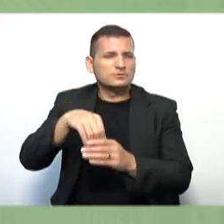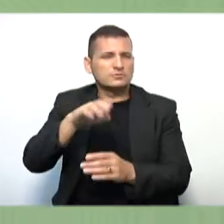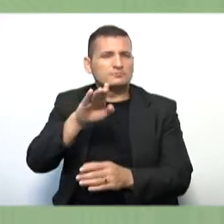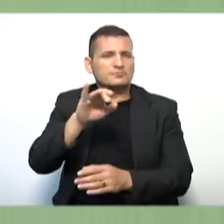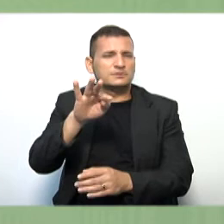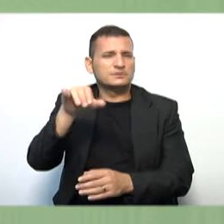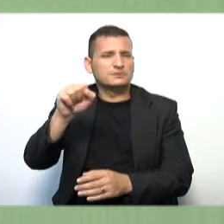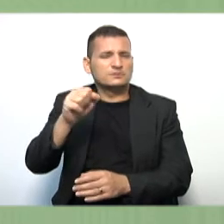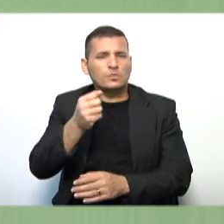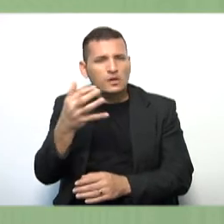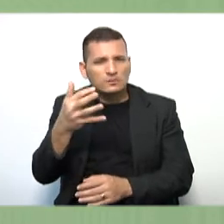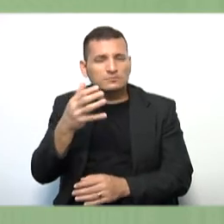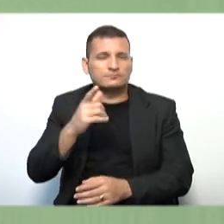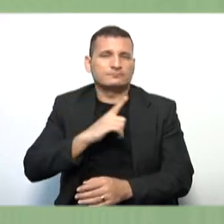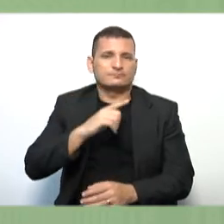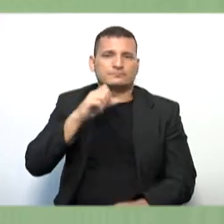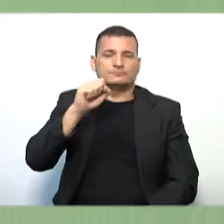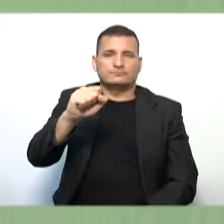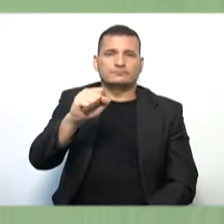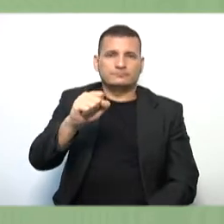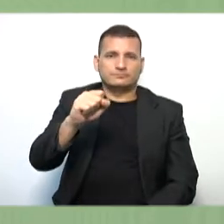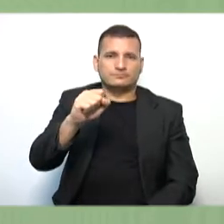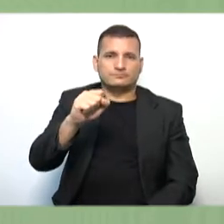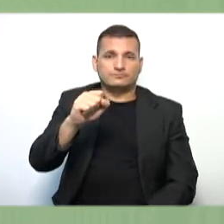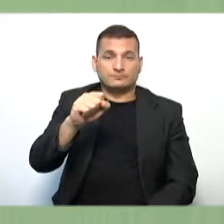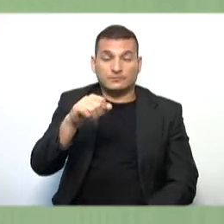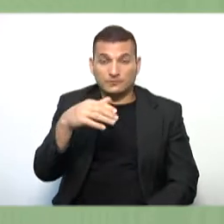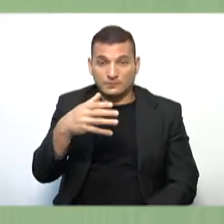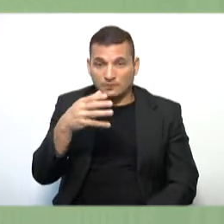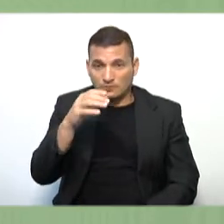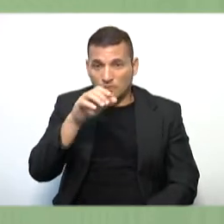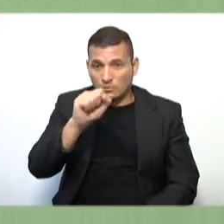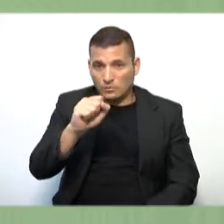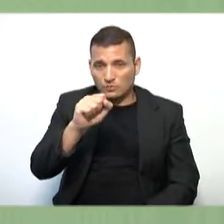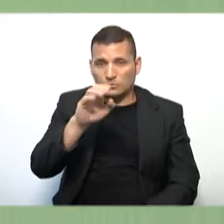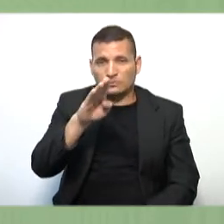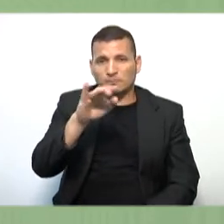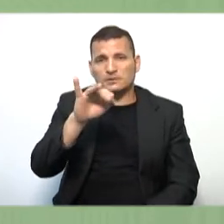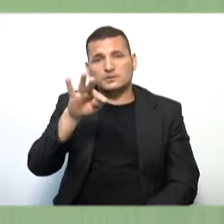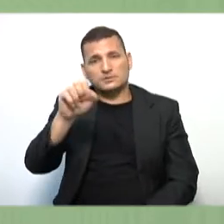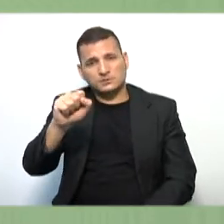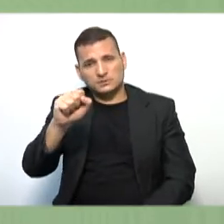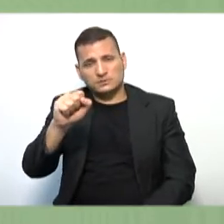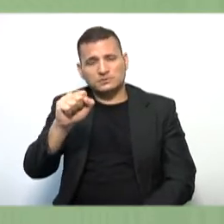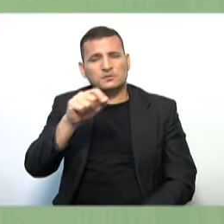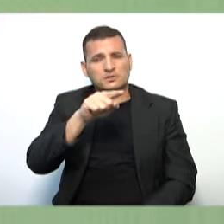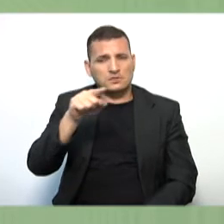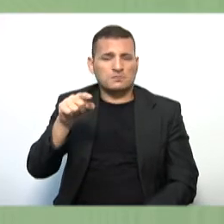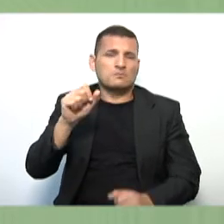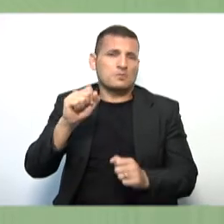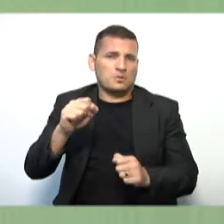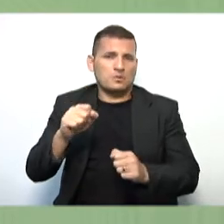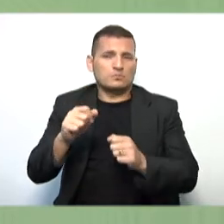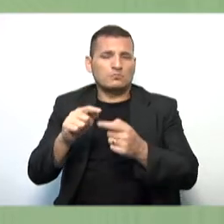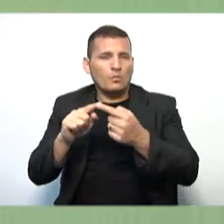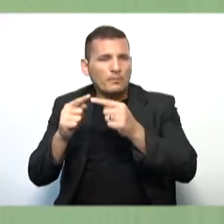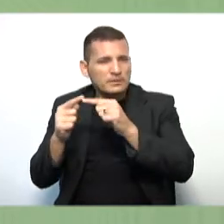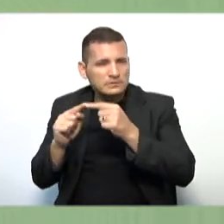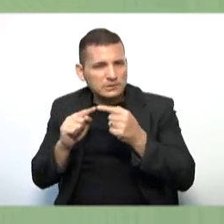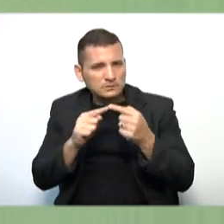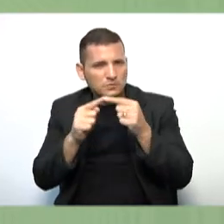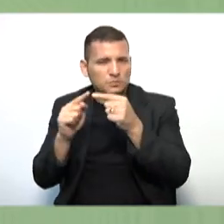8 bits, exato. Então, sendo 8 bits, ele pode assumir combinações, né,